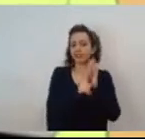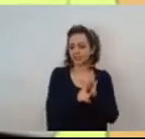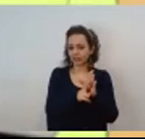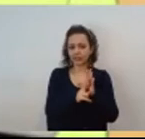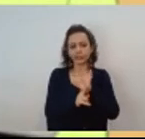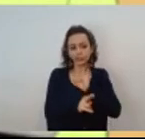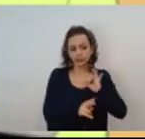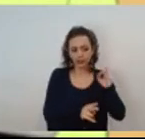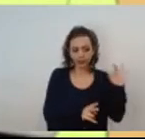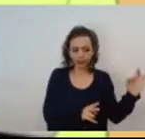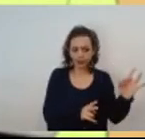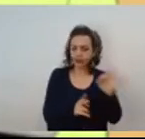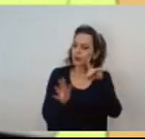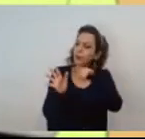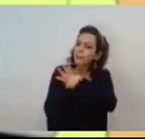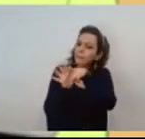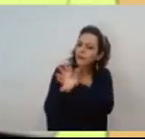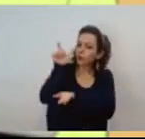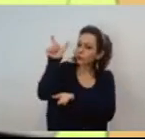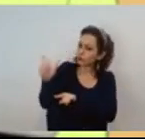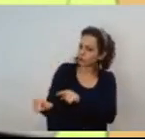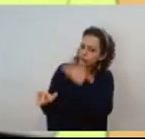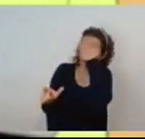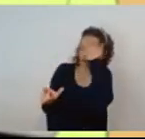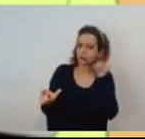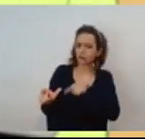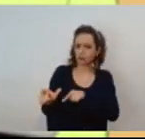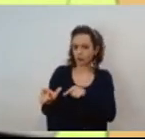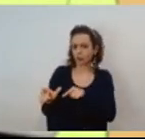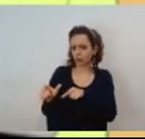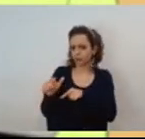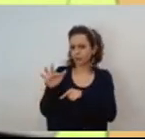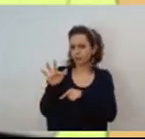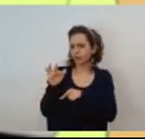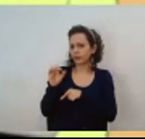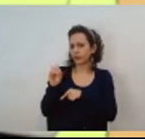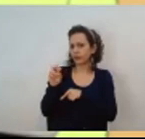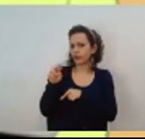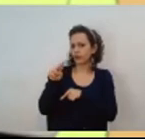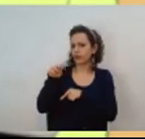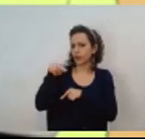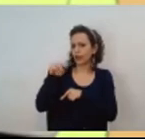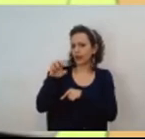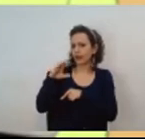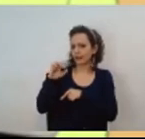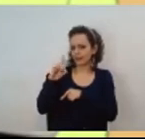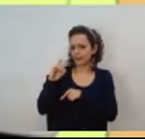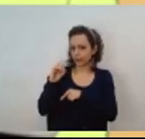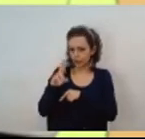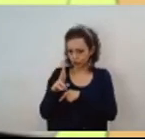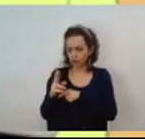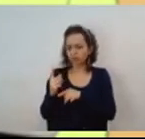algumas perguntas para esse fornecedor Não Para avaliá-lo e sim só para